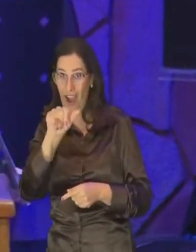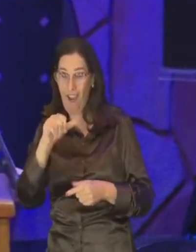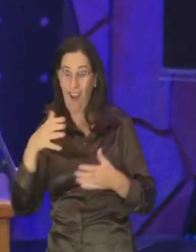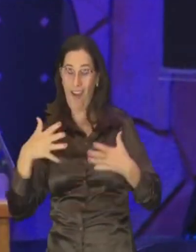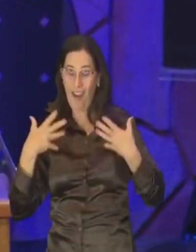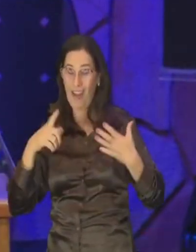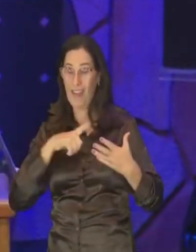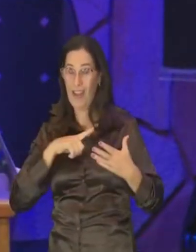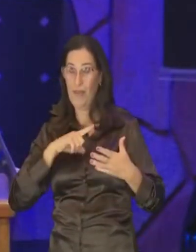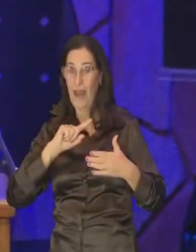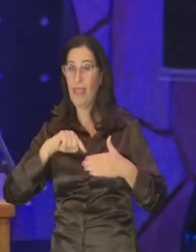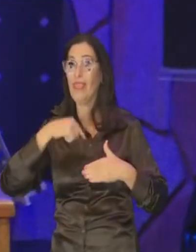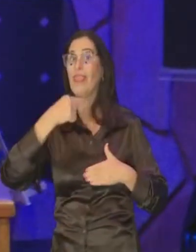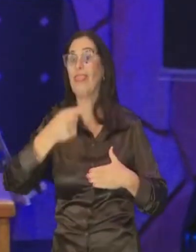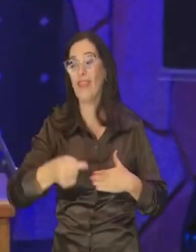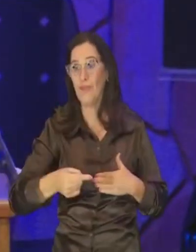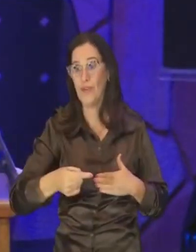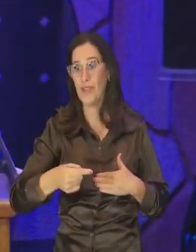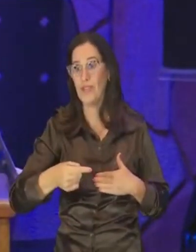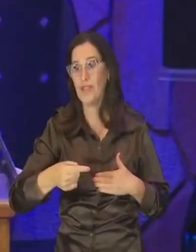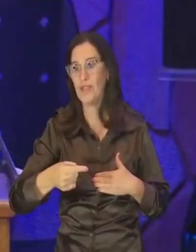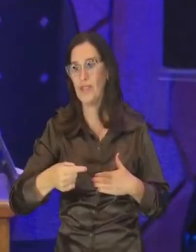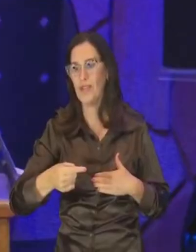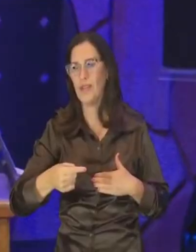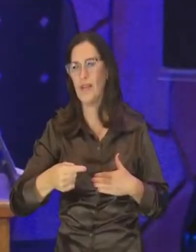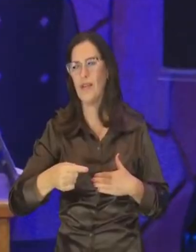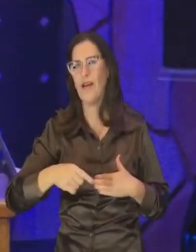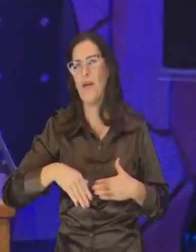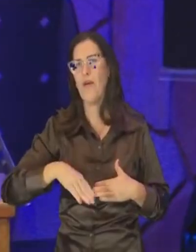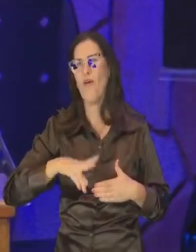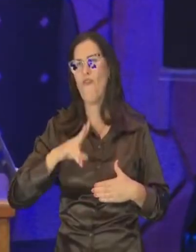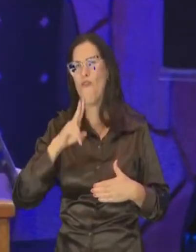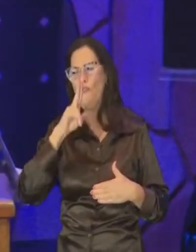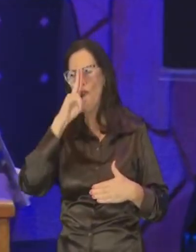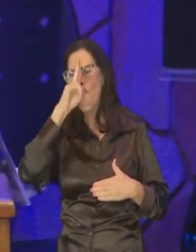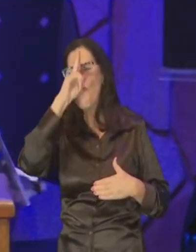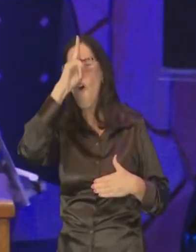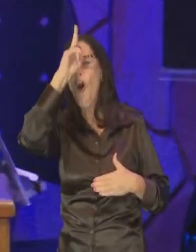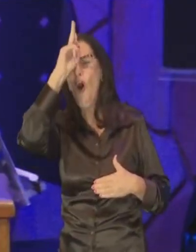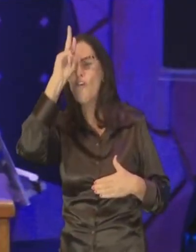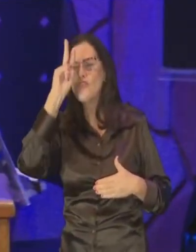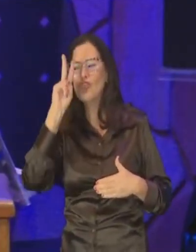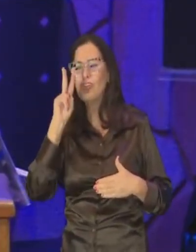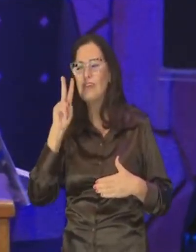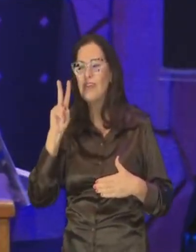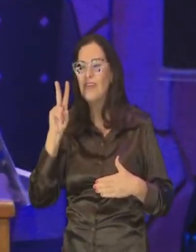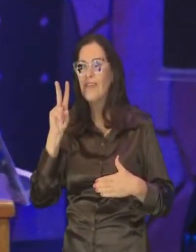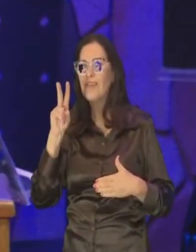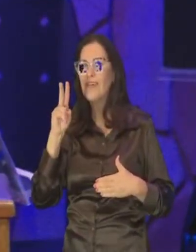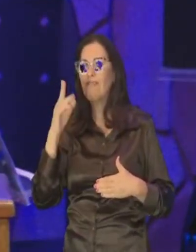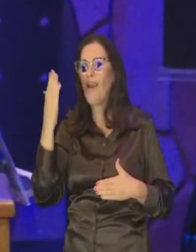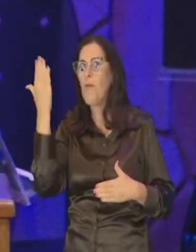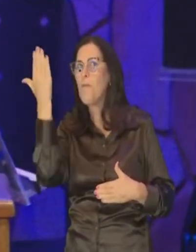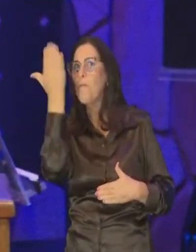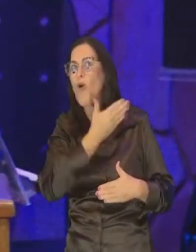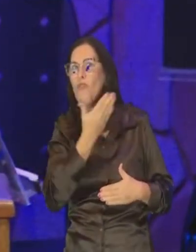da alegria, nós temos algo muito forte ligado, chamado de provação.